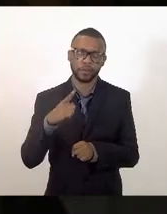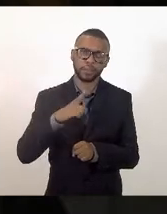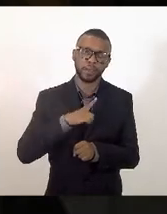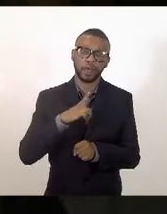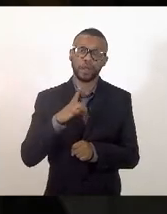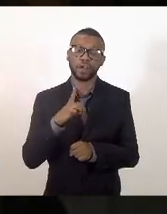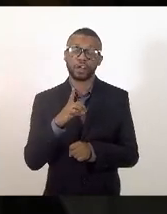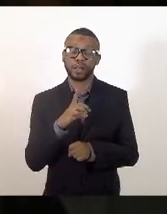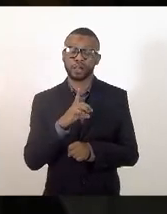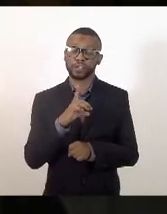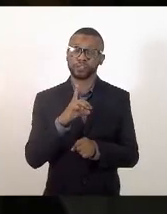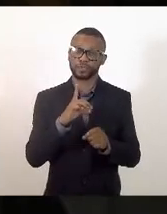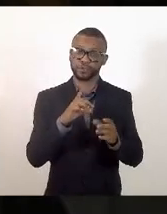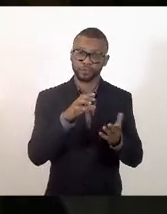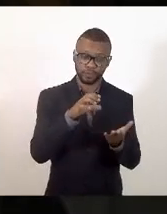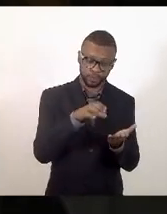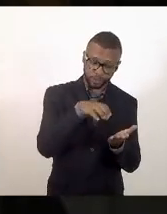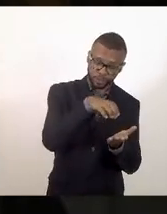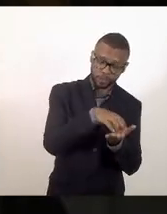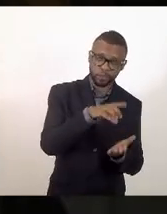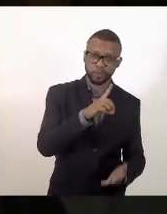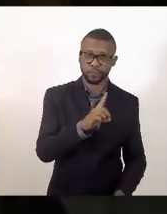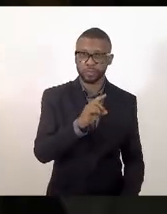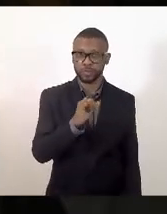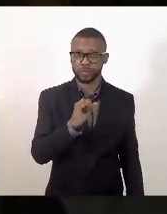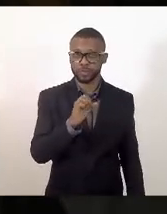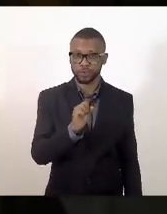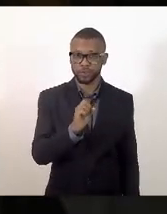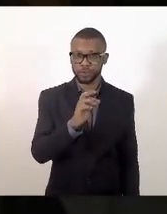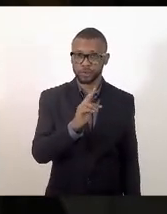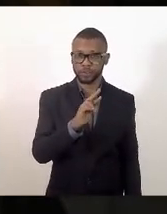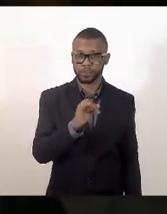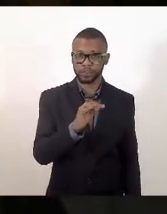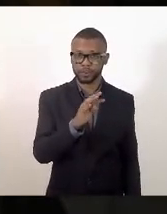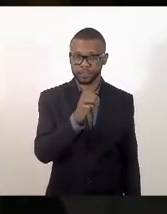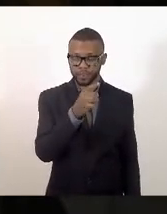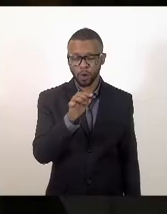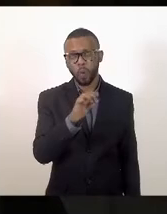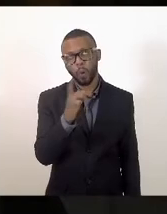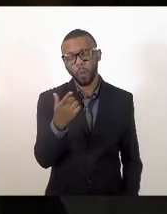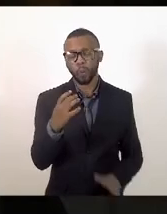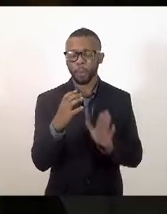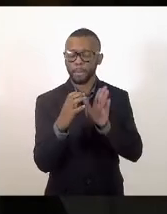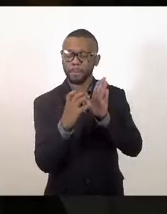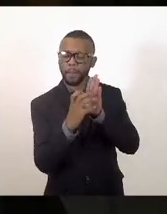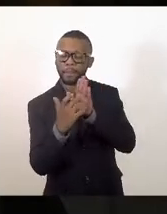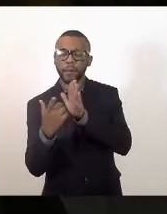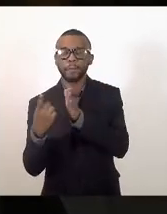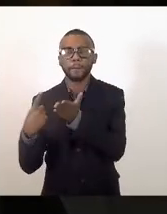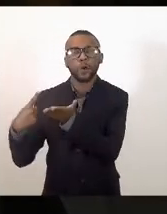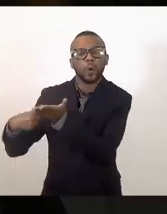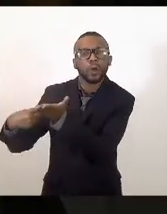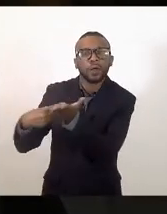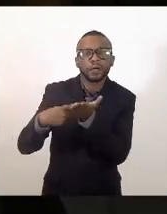distritão ou vai voltar às coligações,